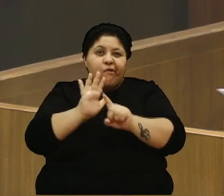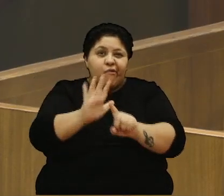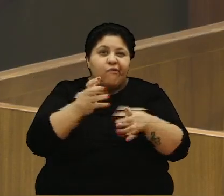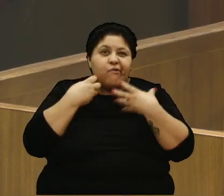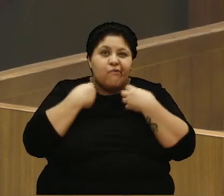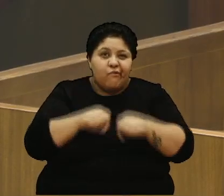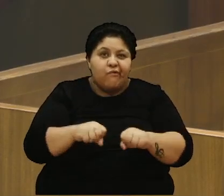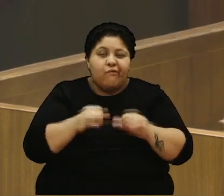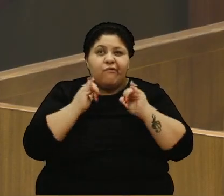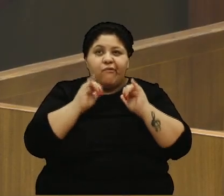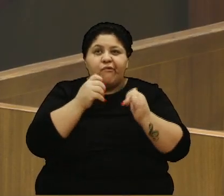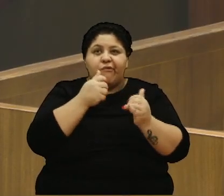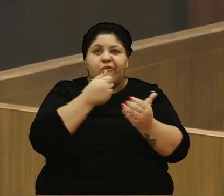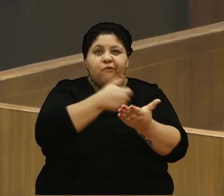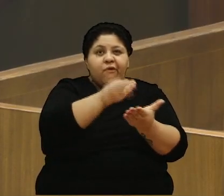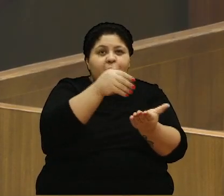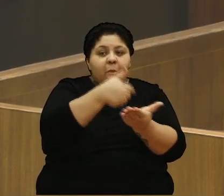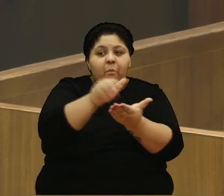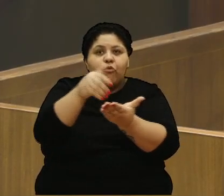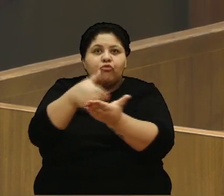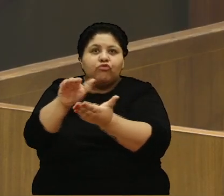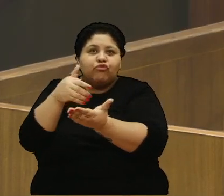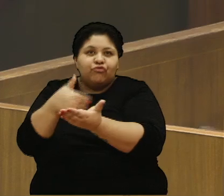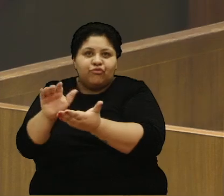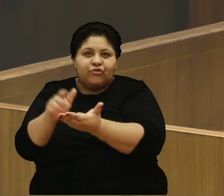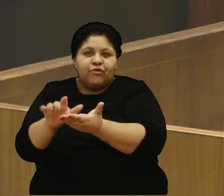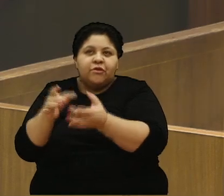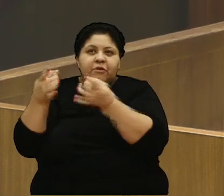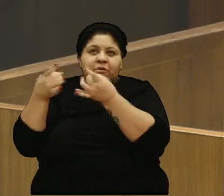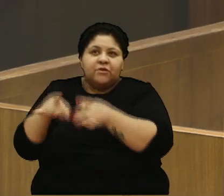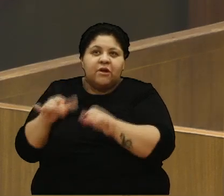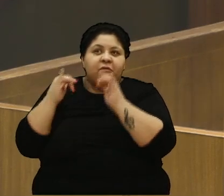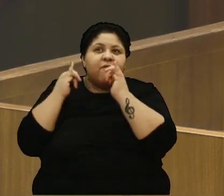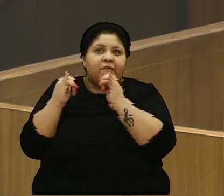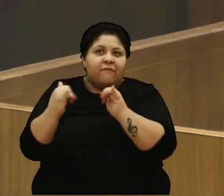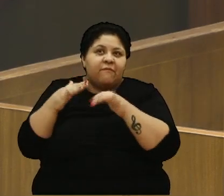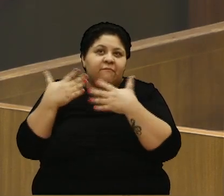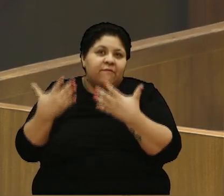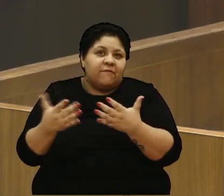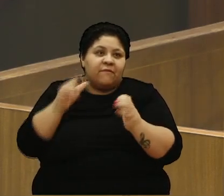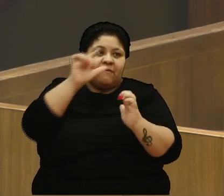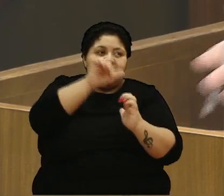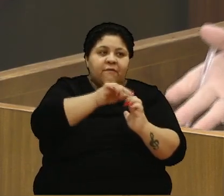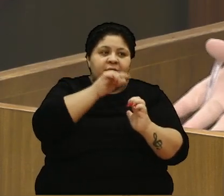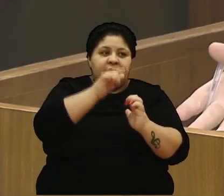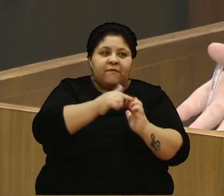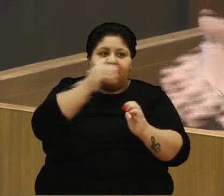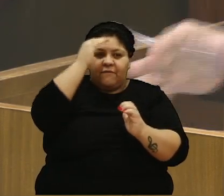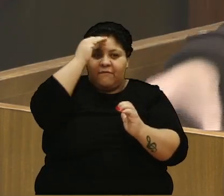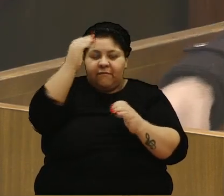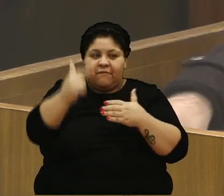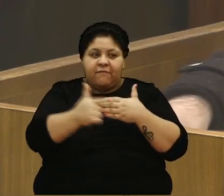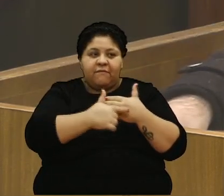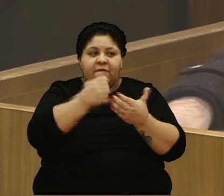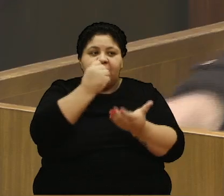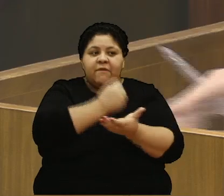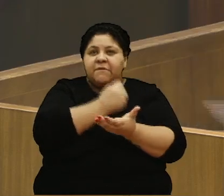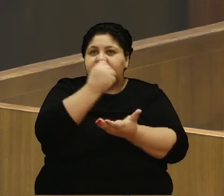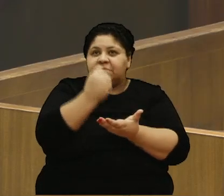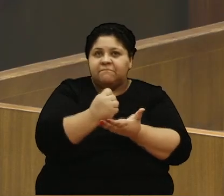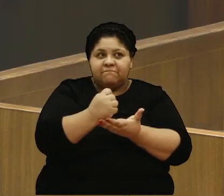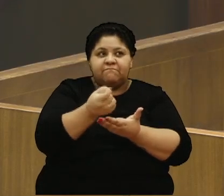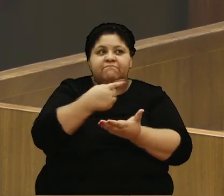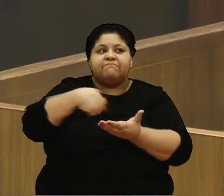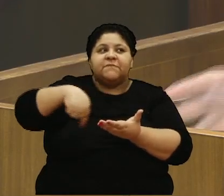que dava multa para cada ônibus que queimava uma volta ou outra. Então, empresas que não cumprem o que está no contrato, vereadora Daiane, a